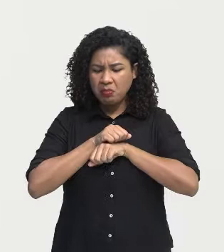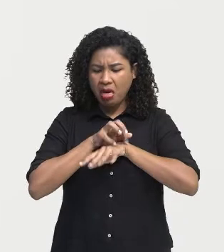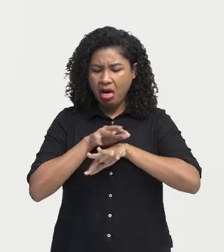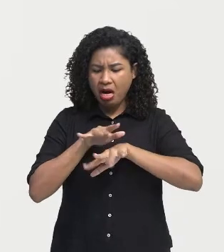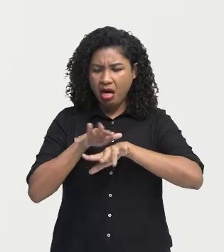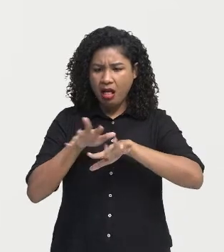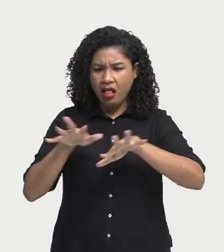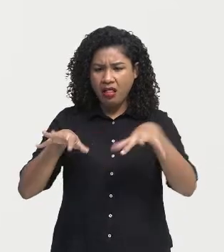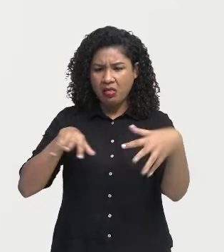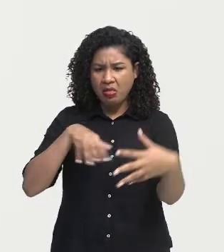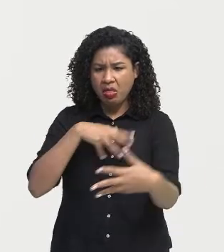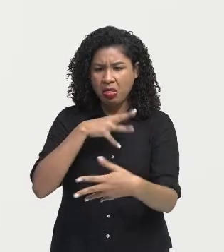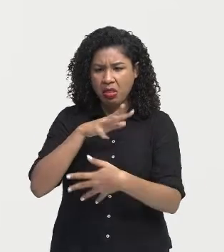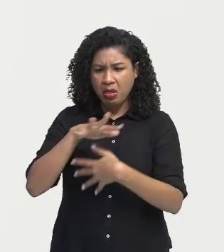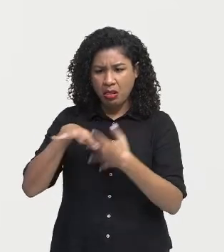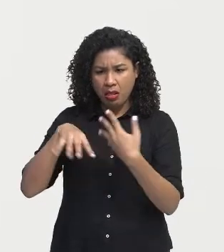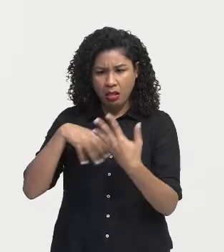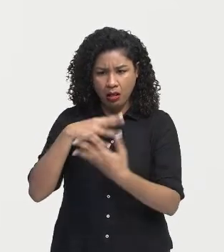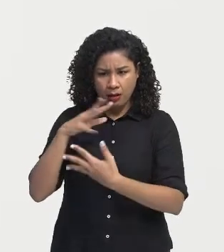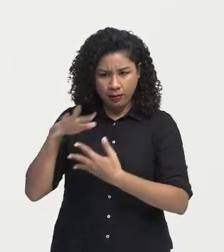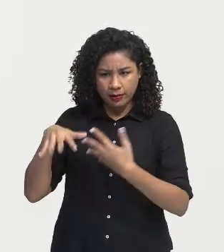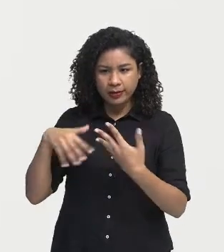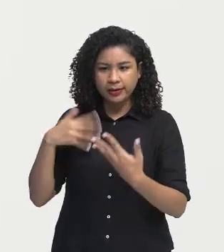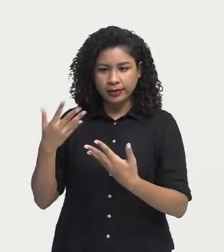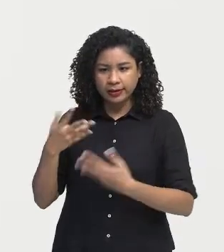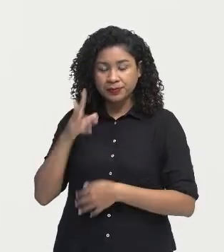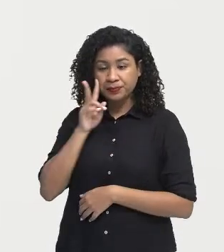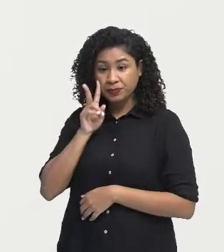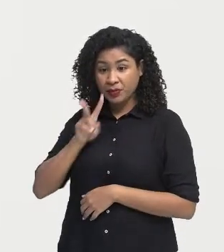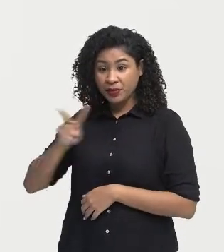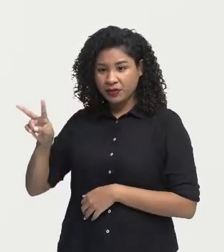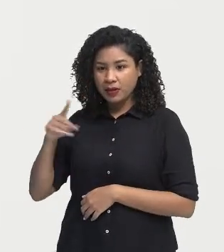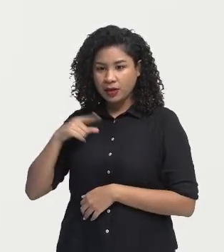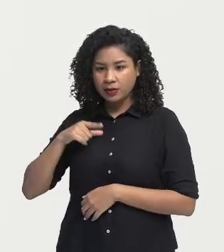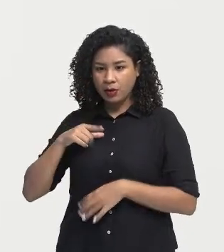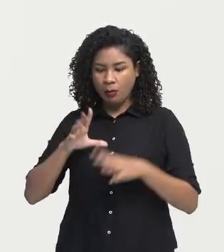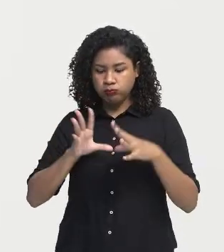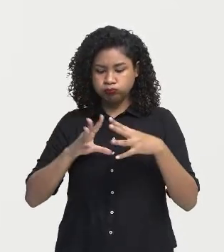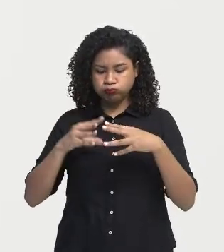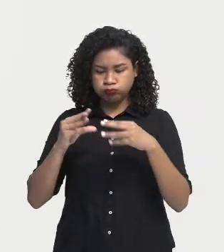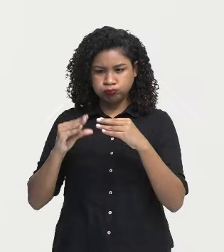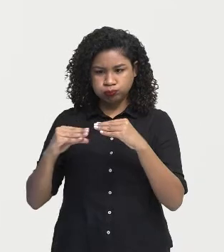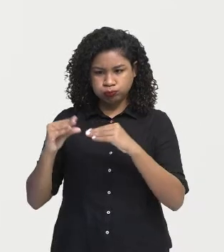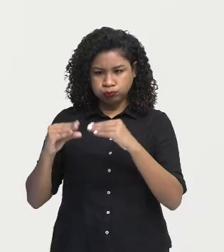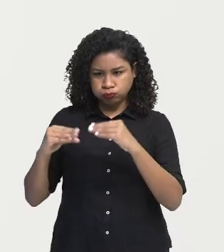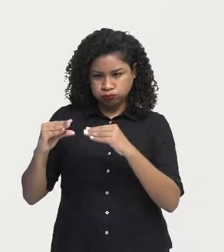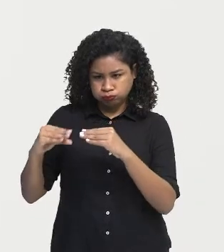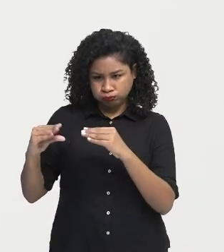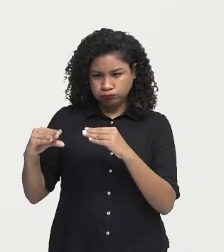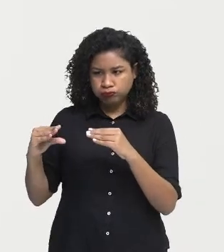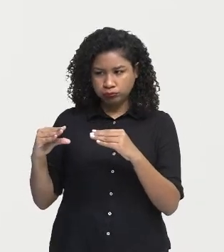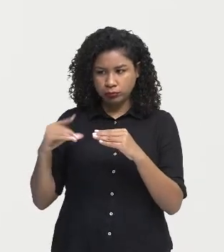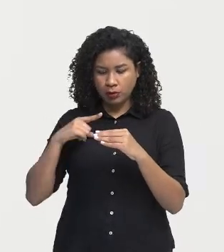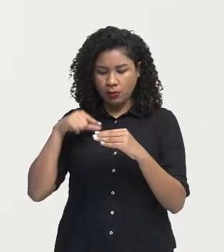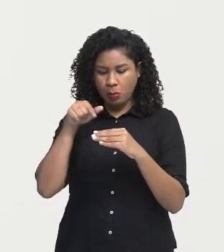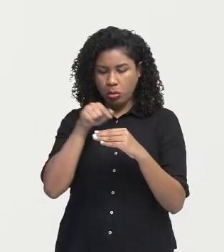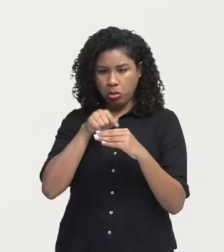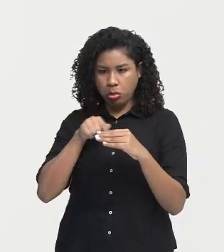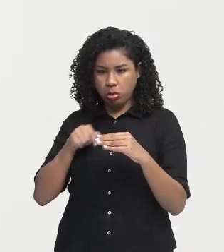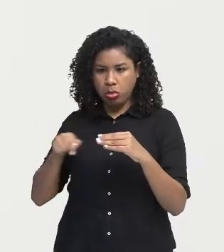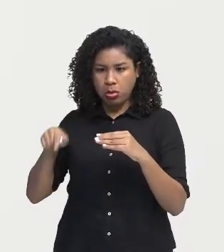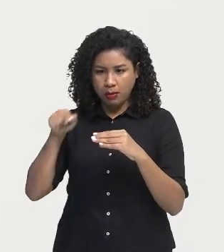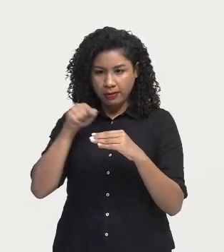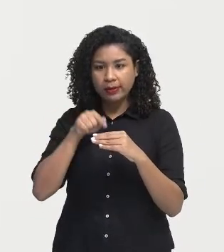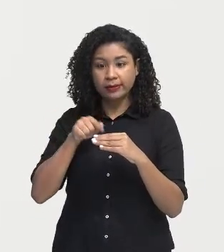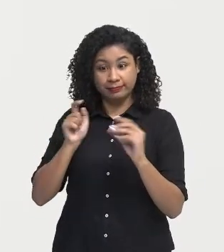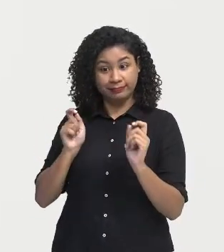o citoplasma, que é essa região aqui, ó, dentro dessa bactéria. E aí, o meu material genético